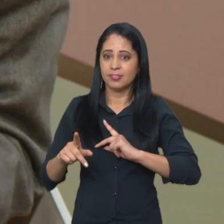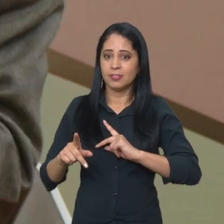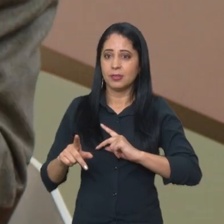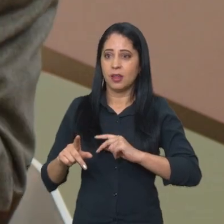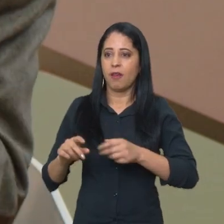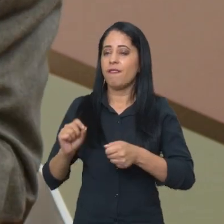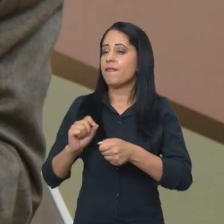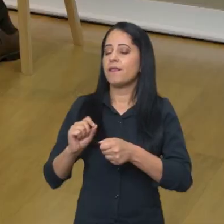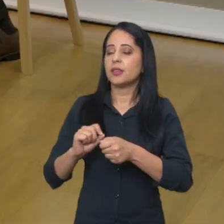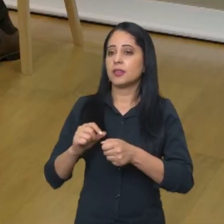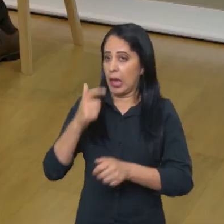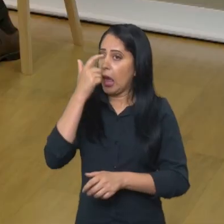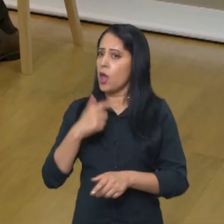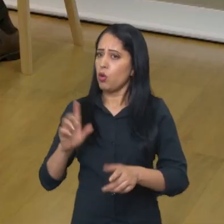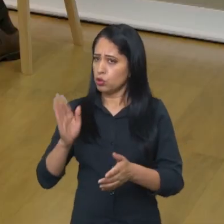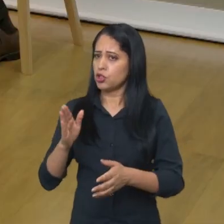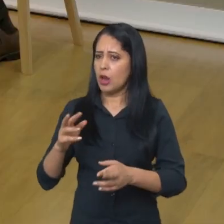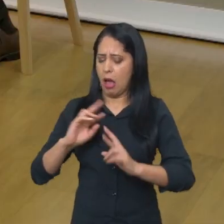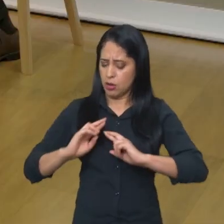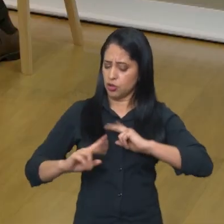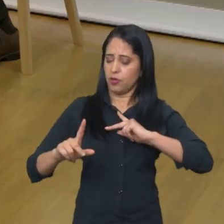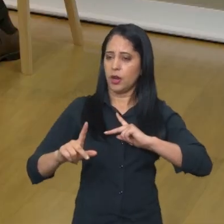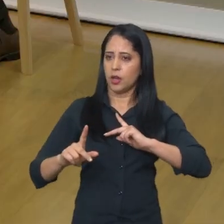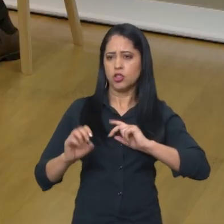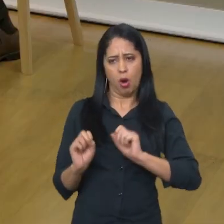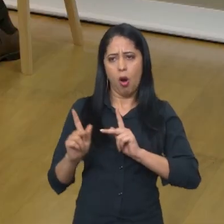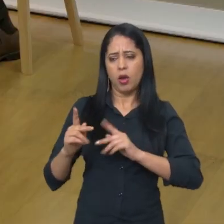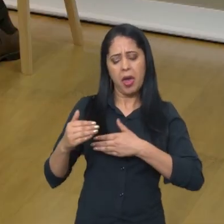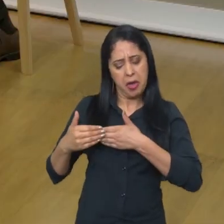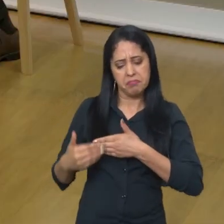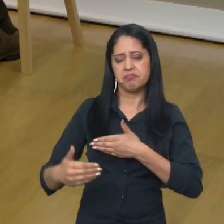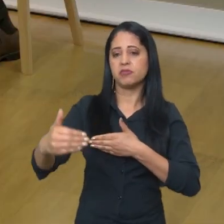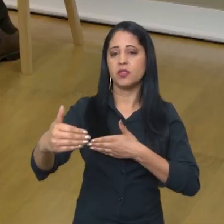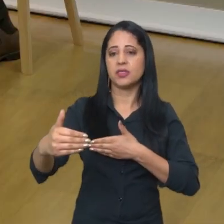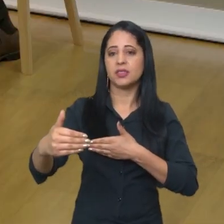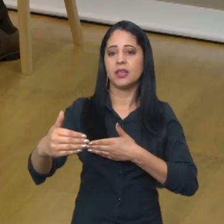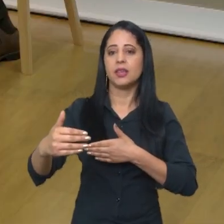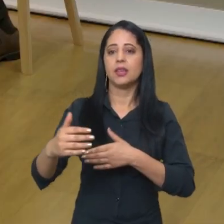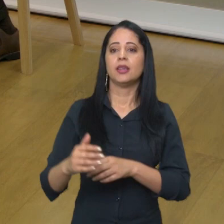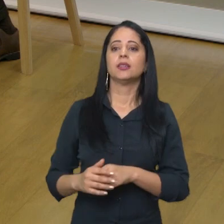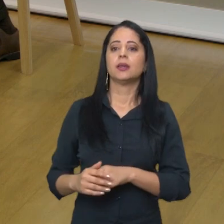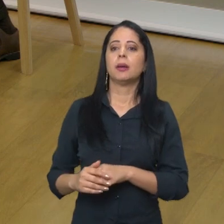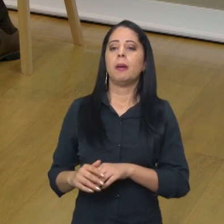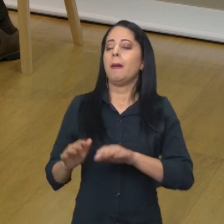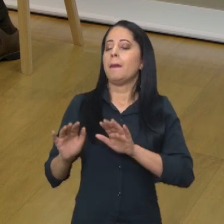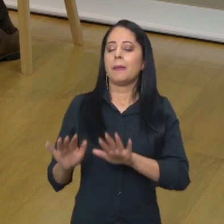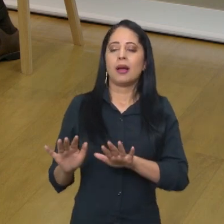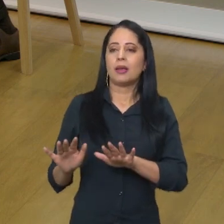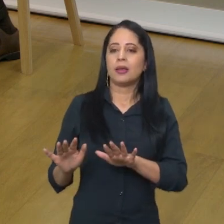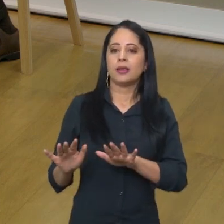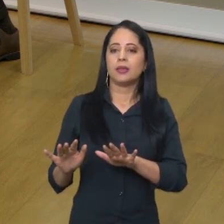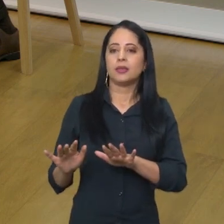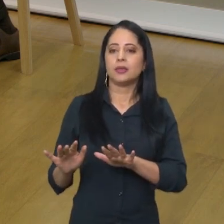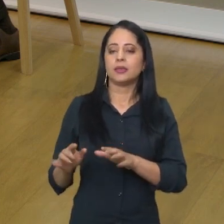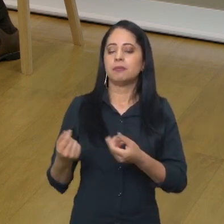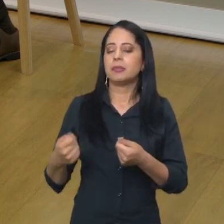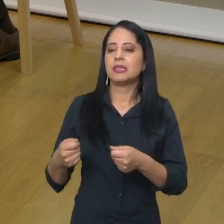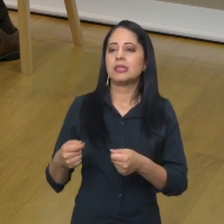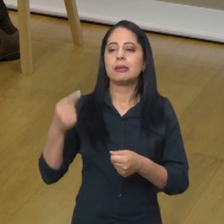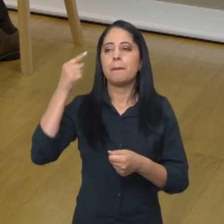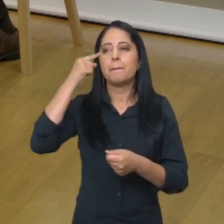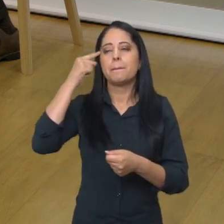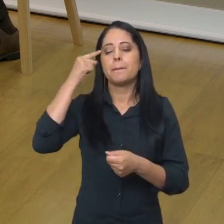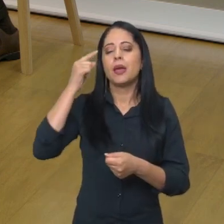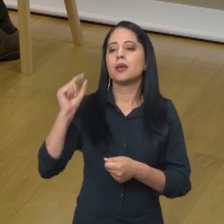aí toca se adaptar. Então, talvez para esse programa, para a gente pensar, o que a gente tem